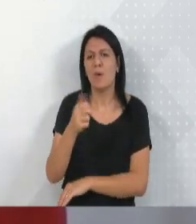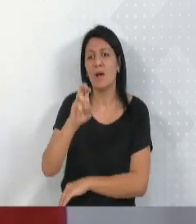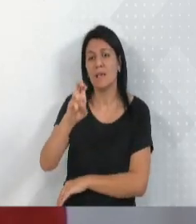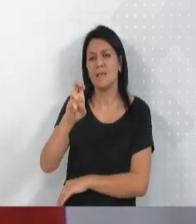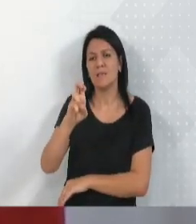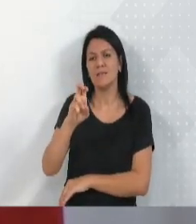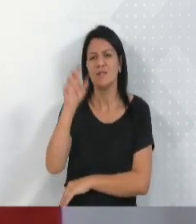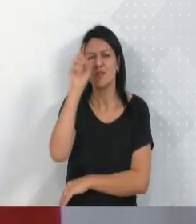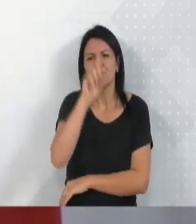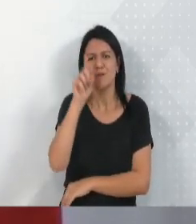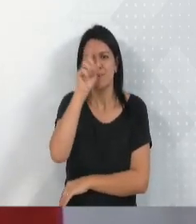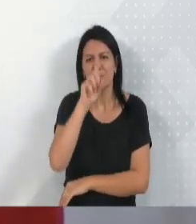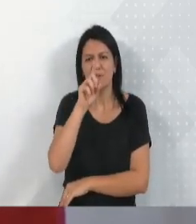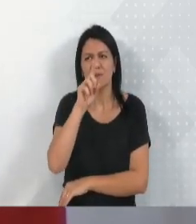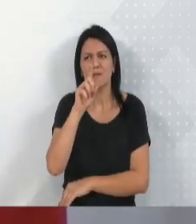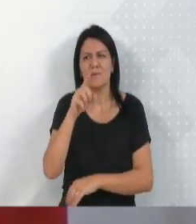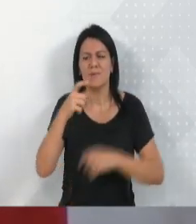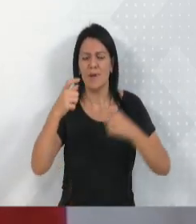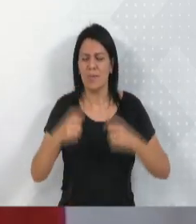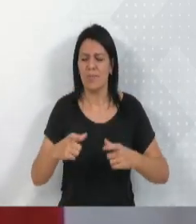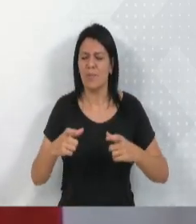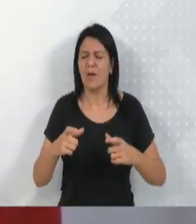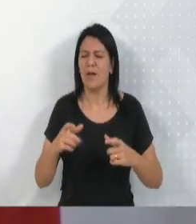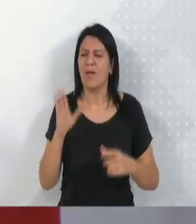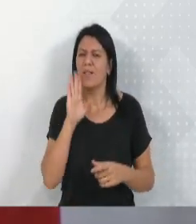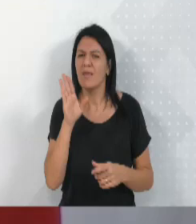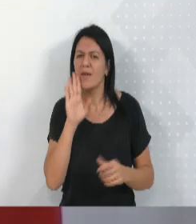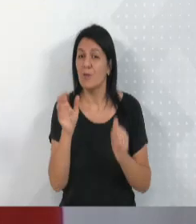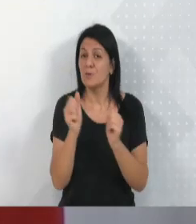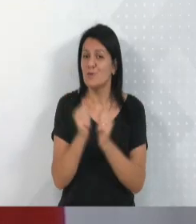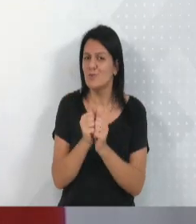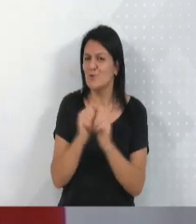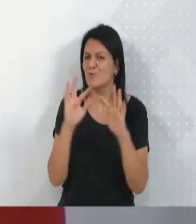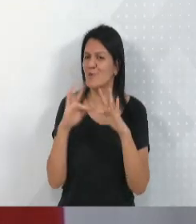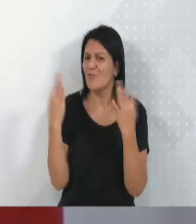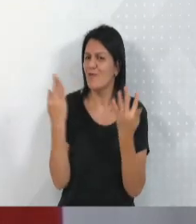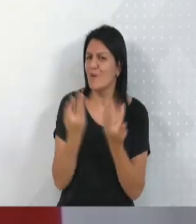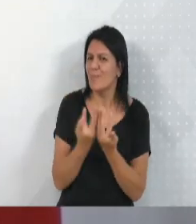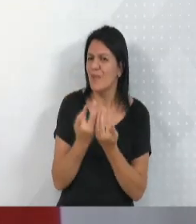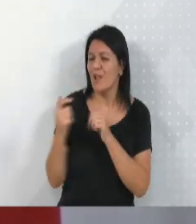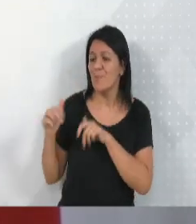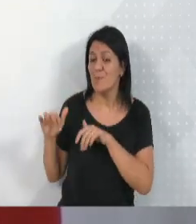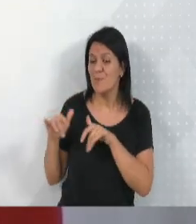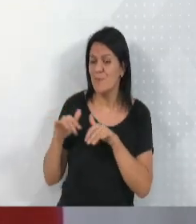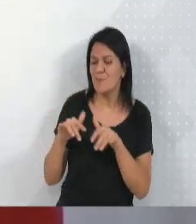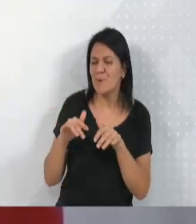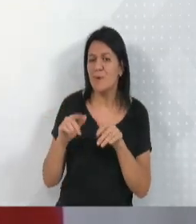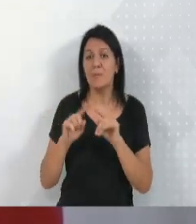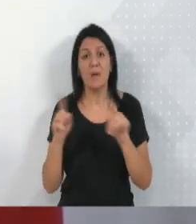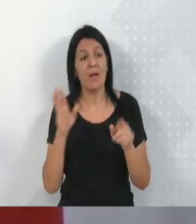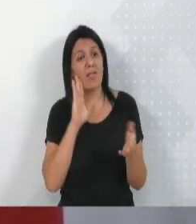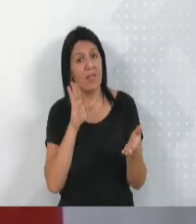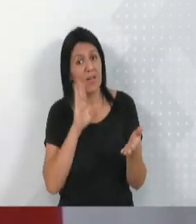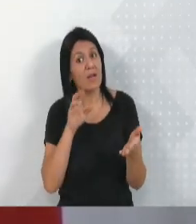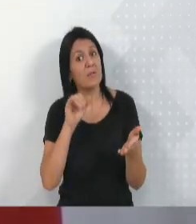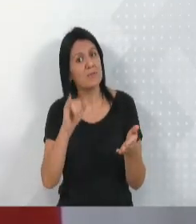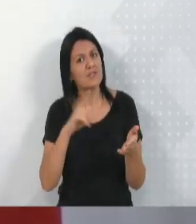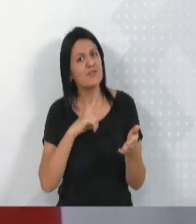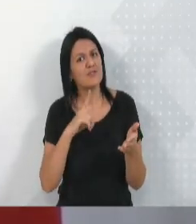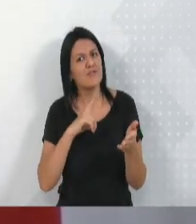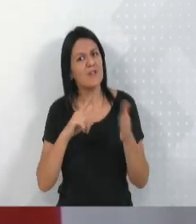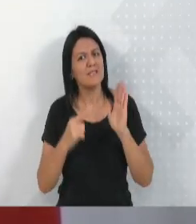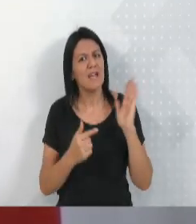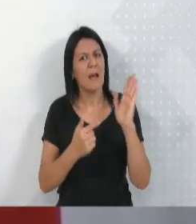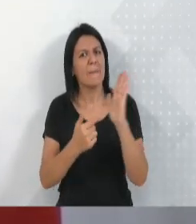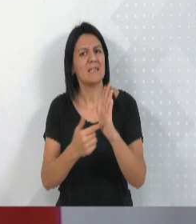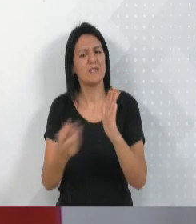rota de lazer, um ambiente gostoso para as famílias circularem suas crianças, com seu pet, e olha só que bacana seria se tivéssemos